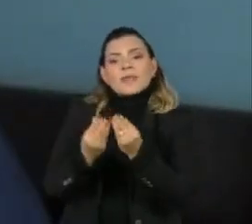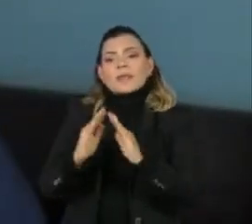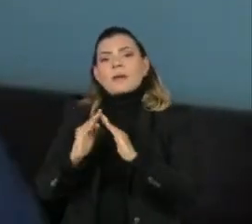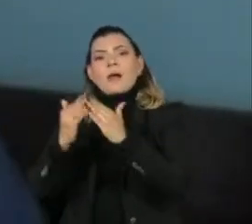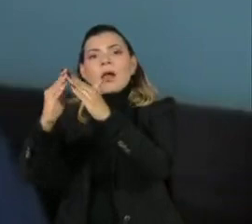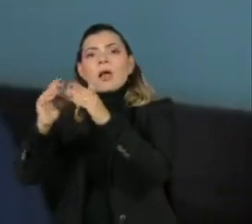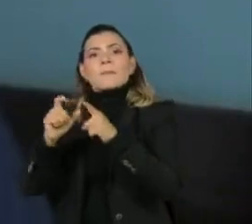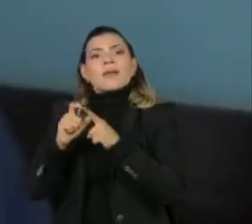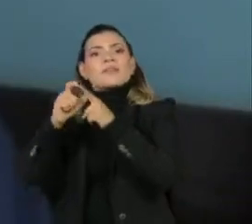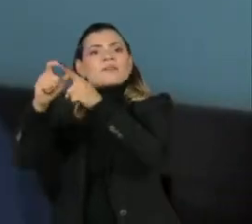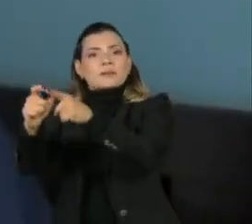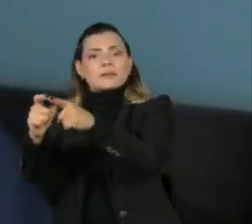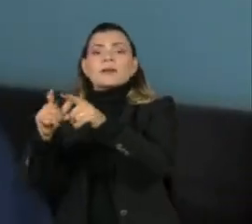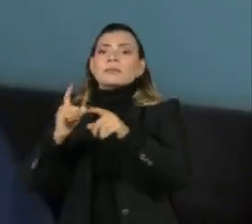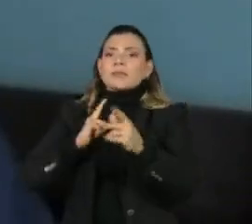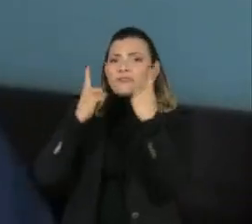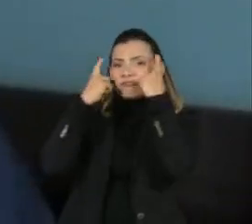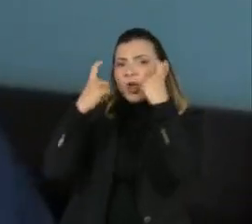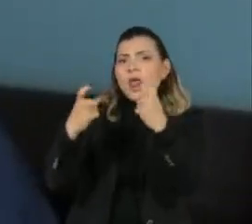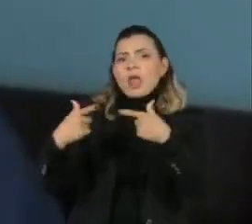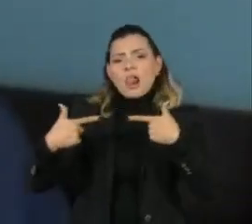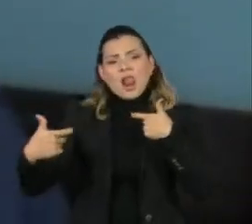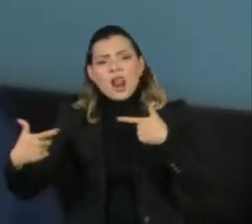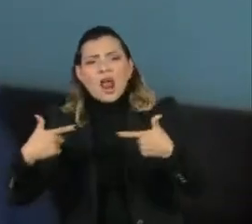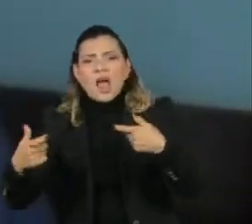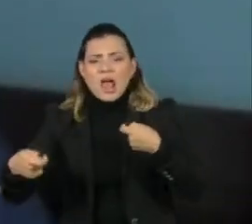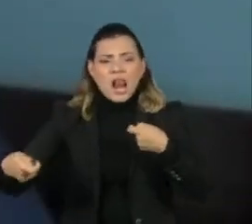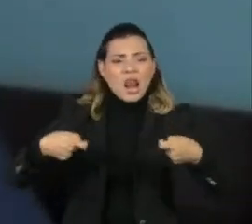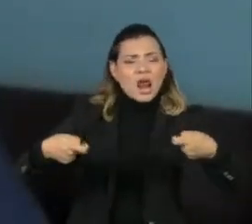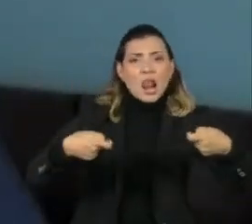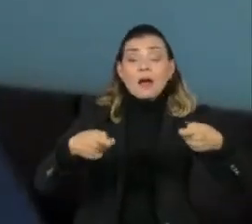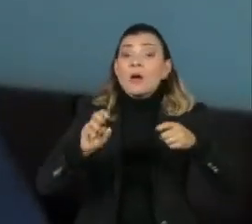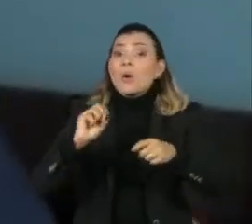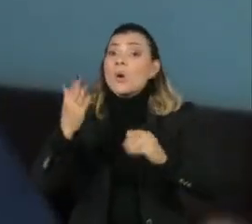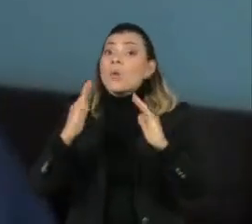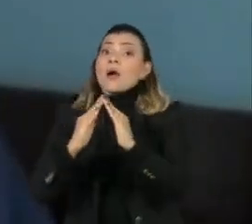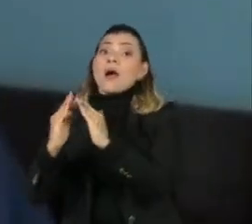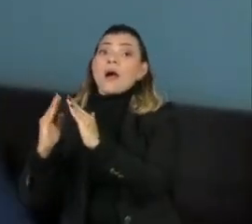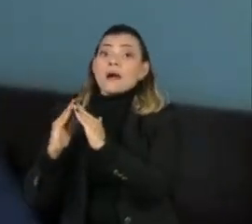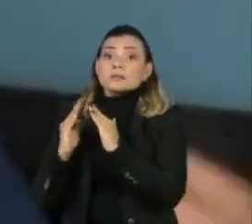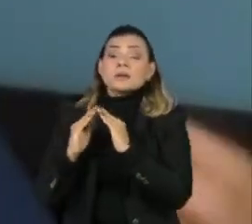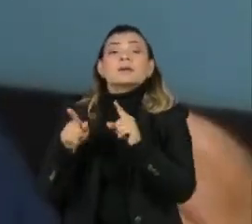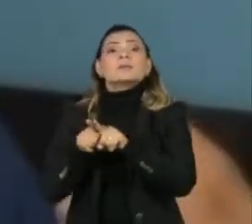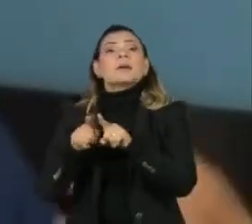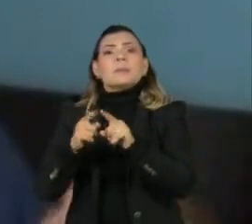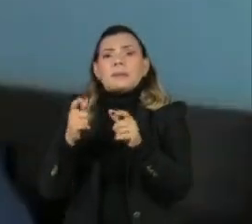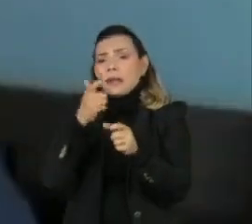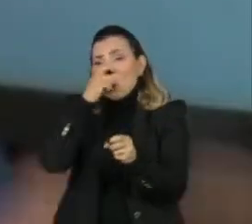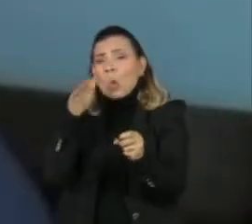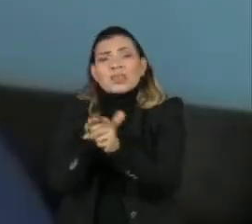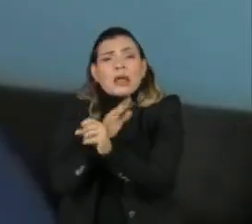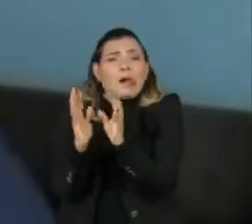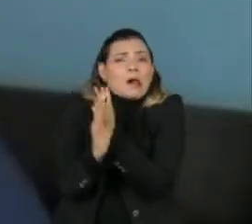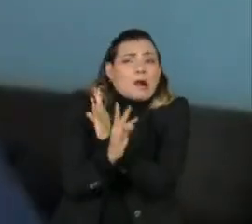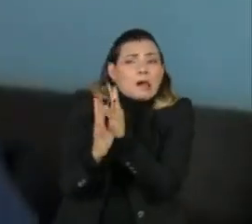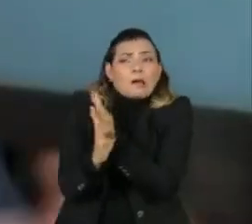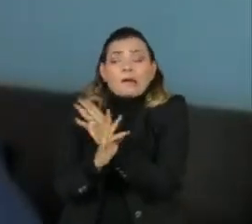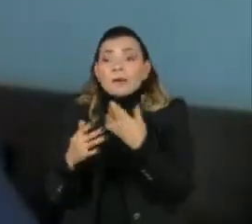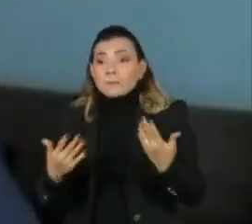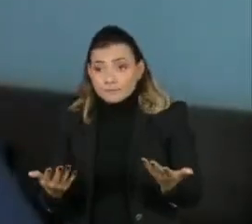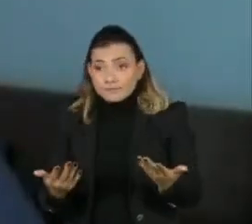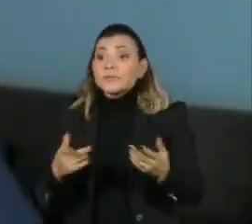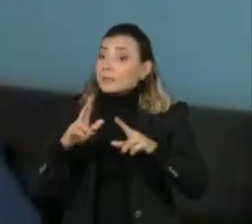periferias onde existe violência nos espaços públicos em casa são a tem muita gente habitando o mas